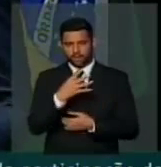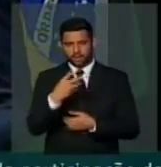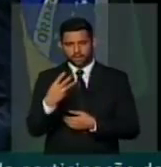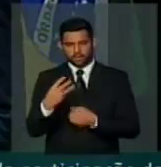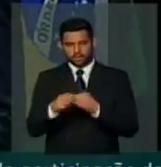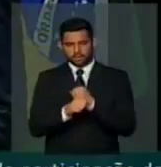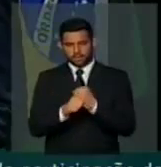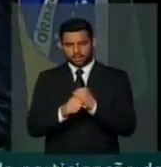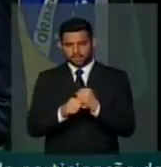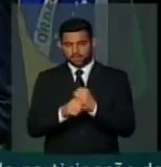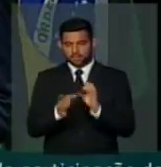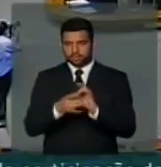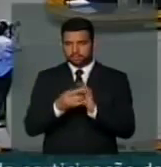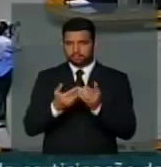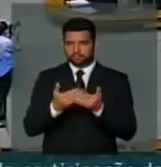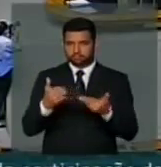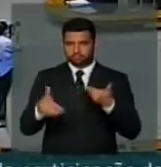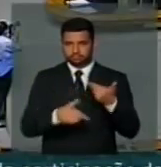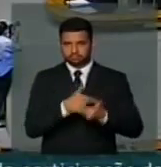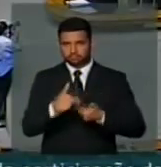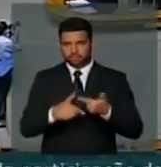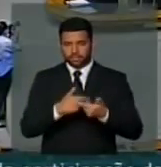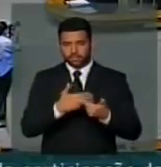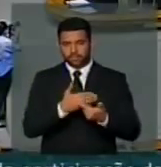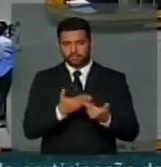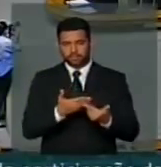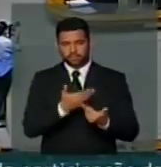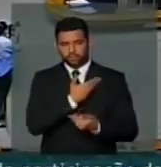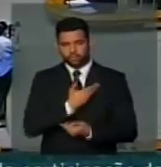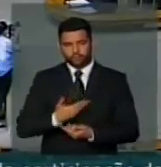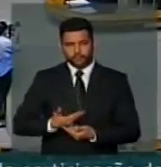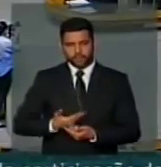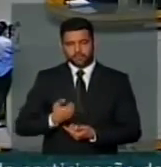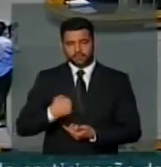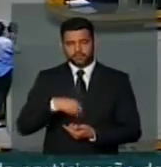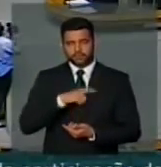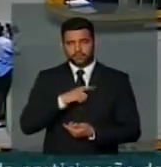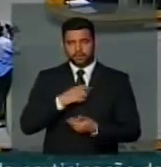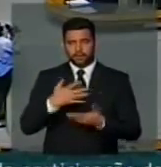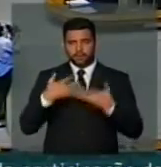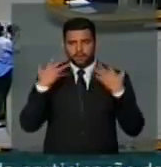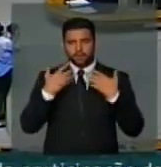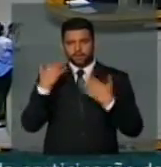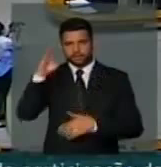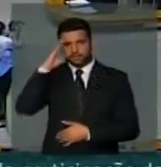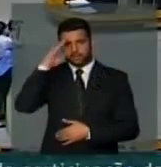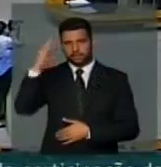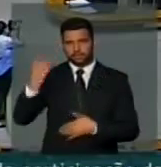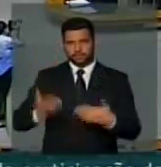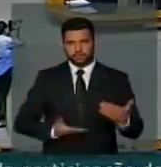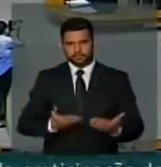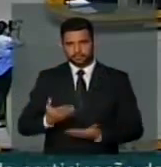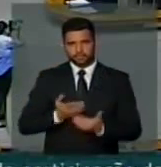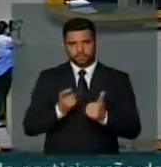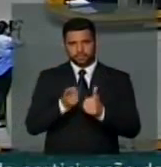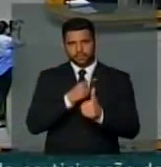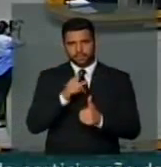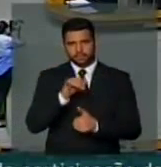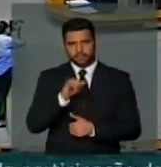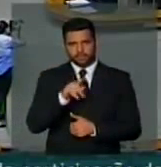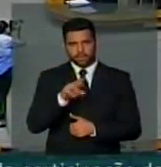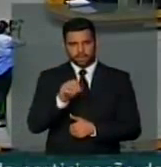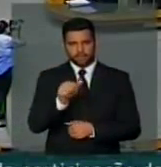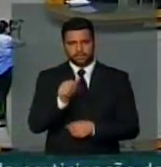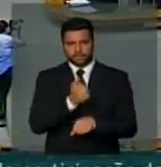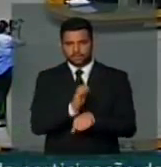43 anos estou na vida pública, e que tive também a honra maior de servir a pátria, servindo no primeiro BPE